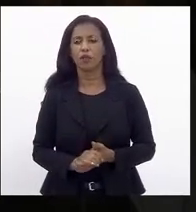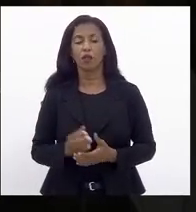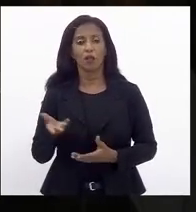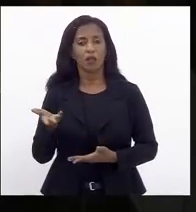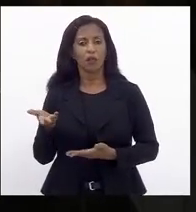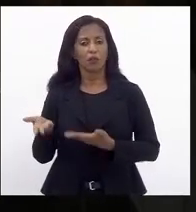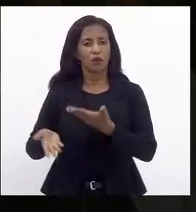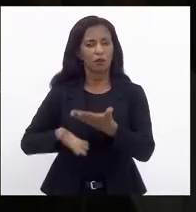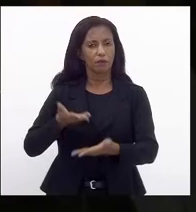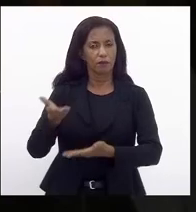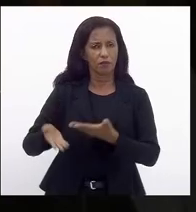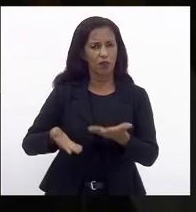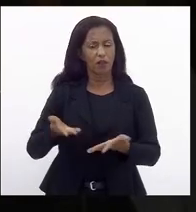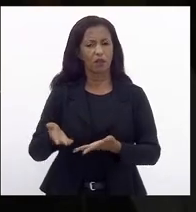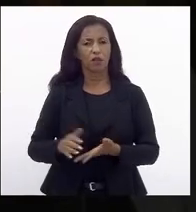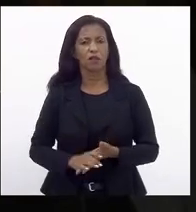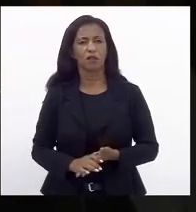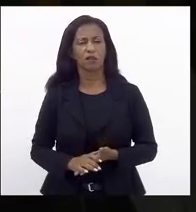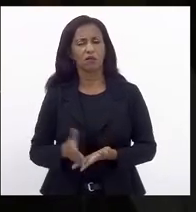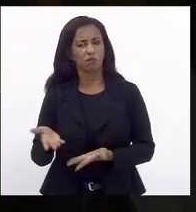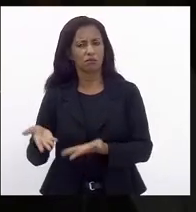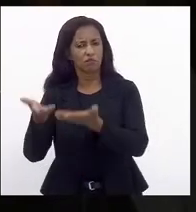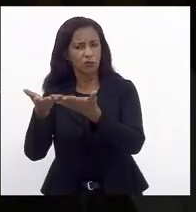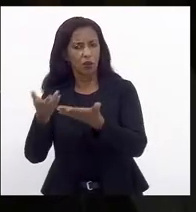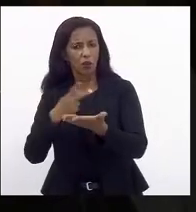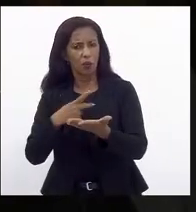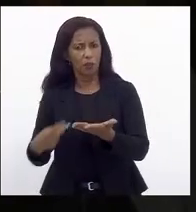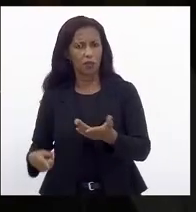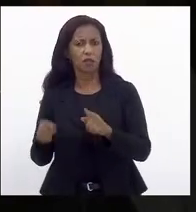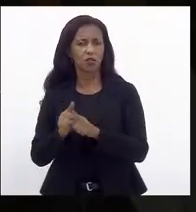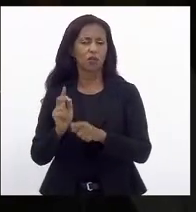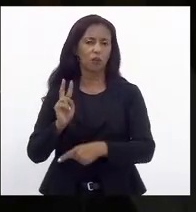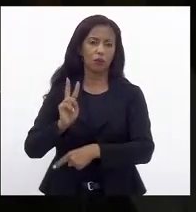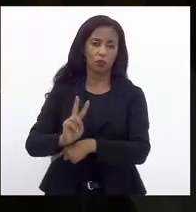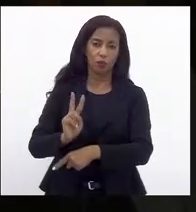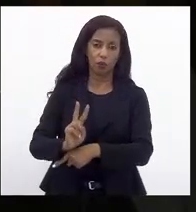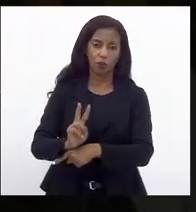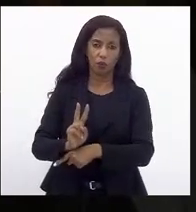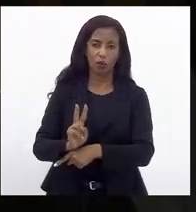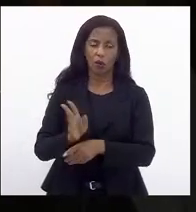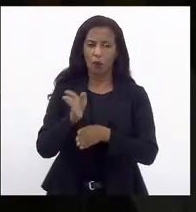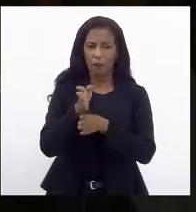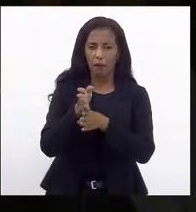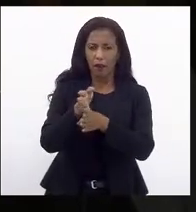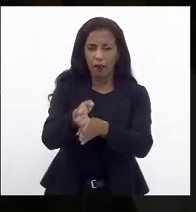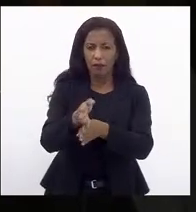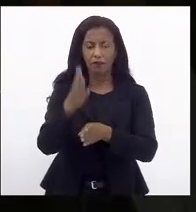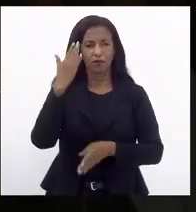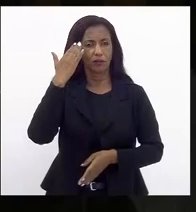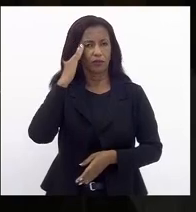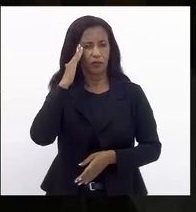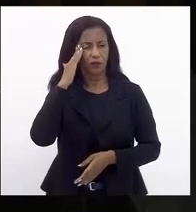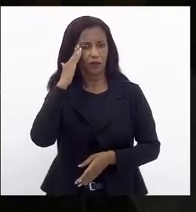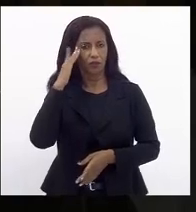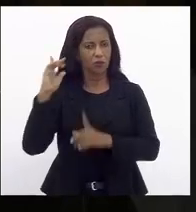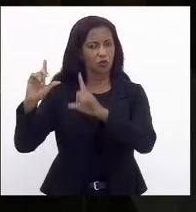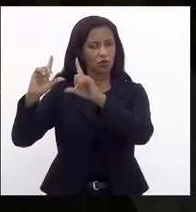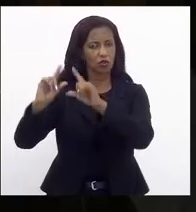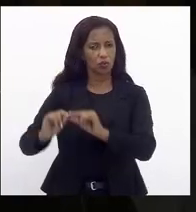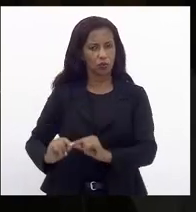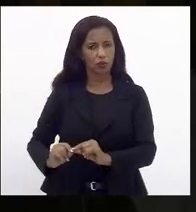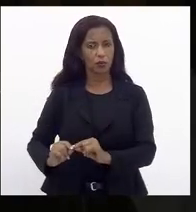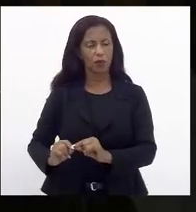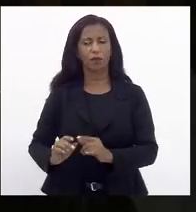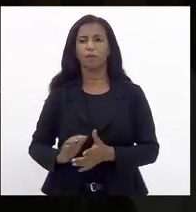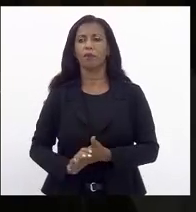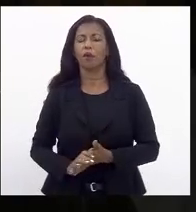mitigando várias das medidas vossa excelência inclusive defendeu aqui um uma linha de entendimento de tentar reduzir ao